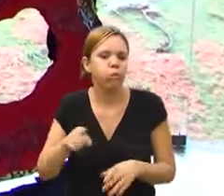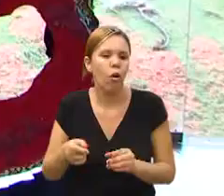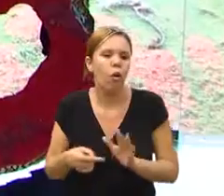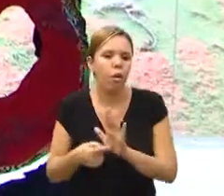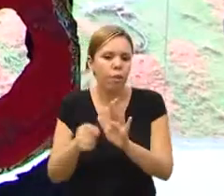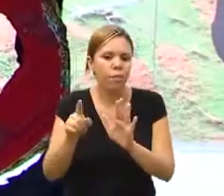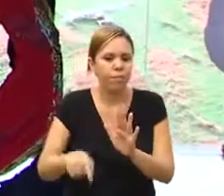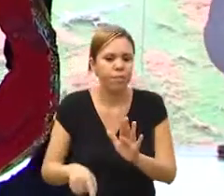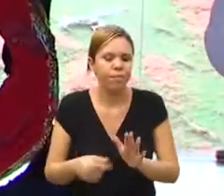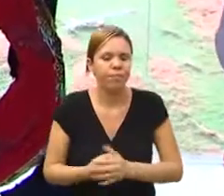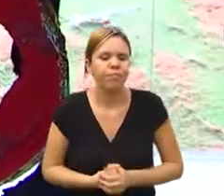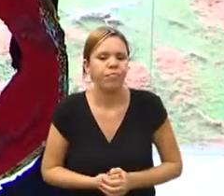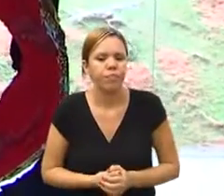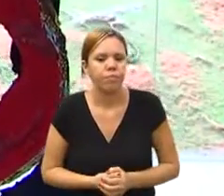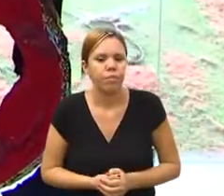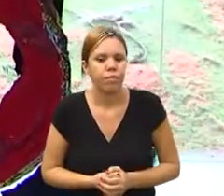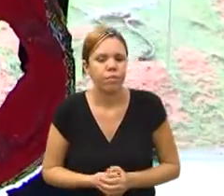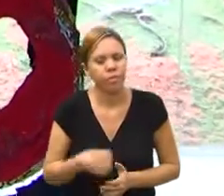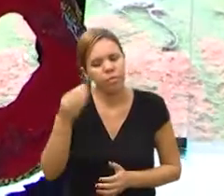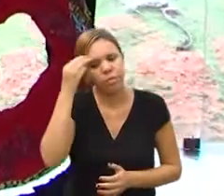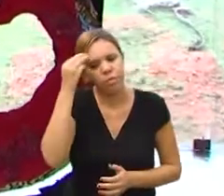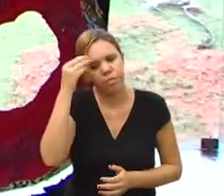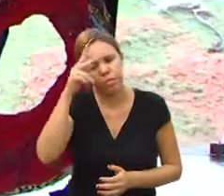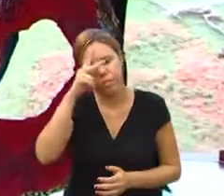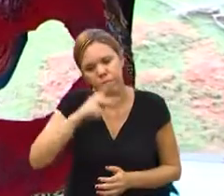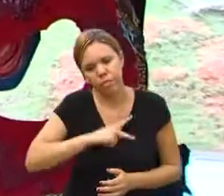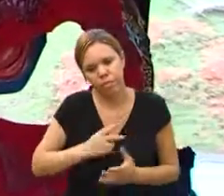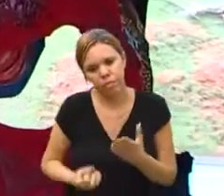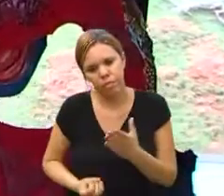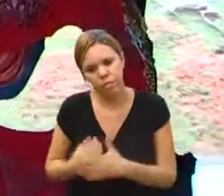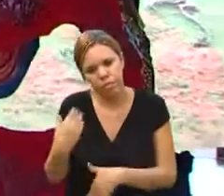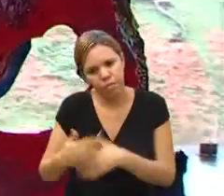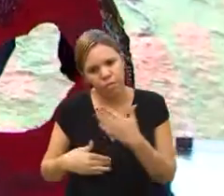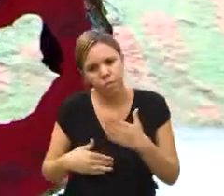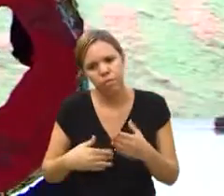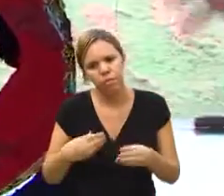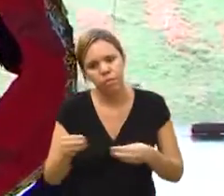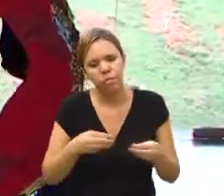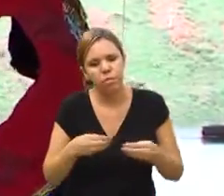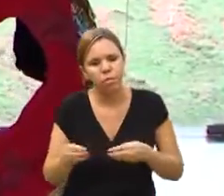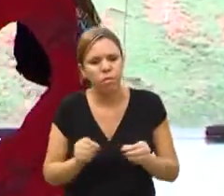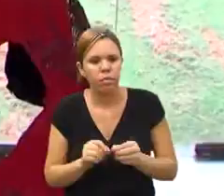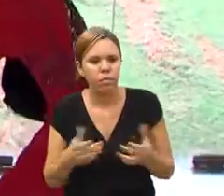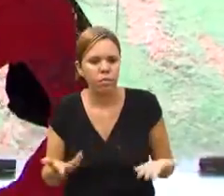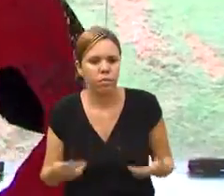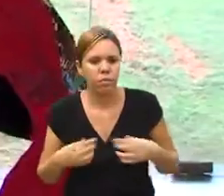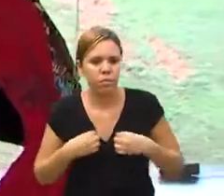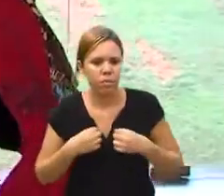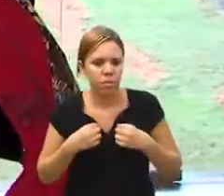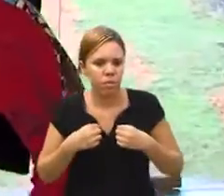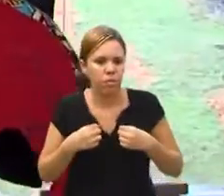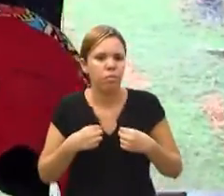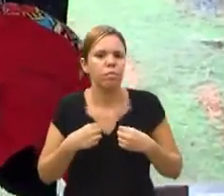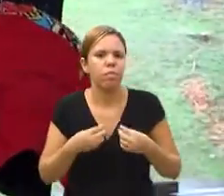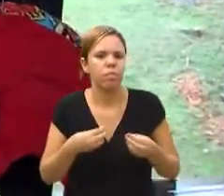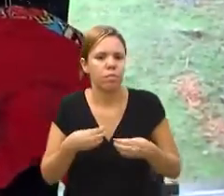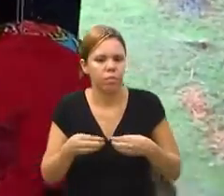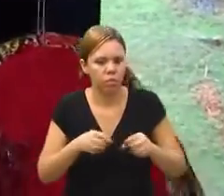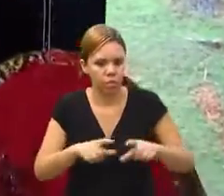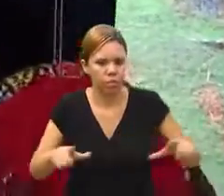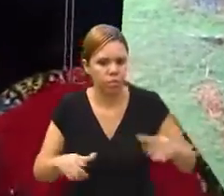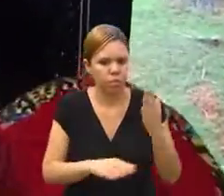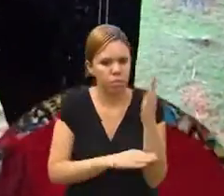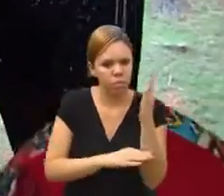pouco dessas memórias minhas que com tecidos, né? Então, esse material é feito do quê? São placas de